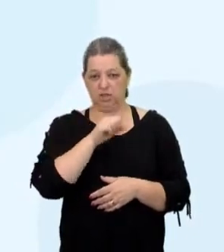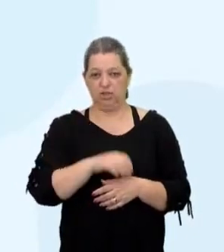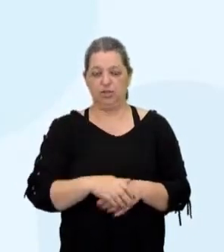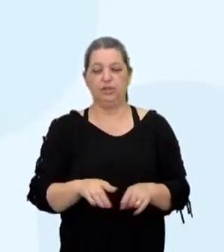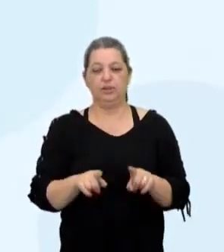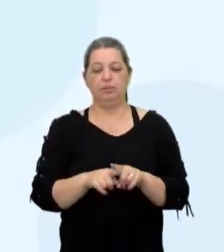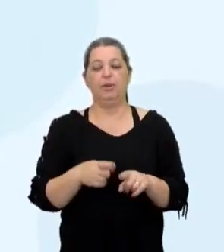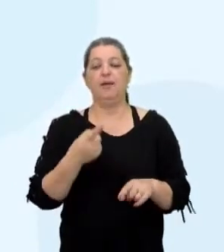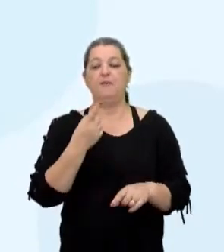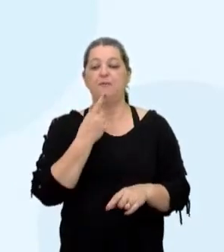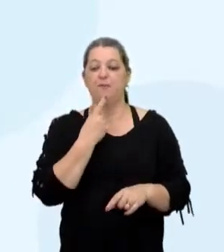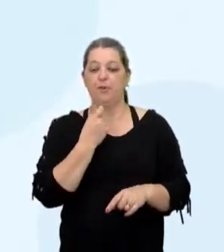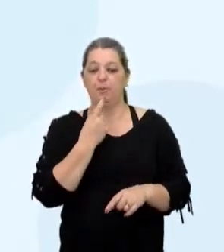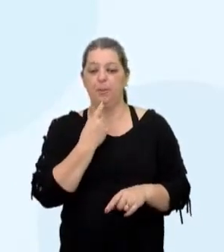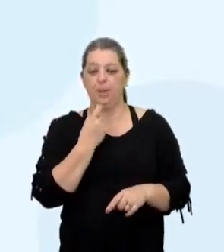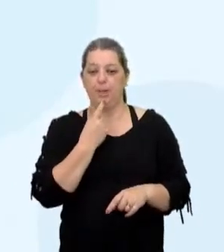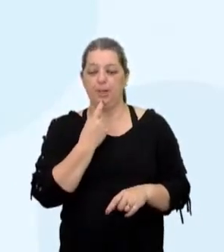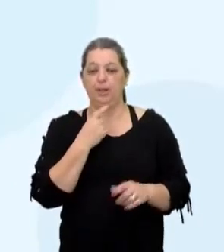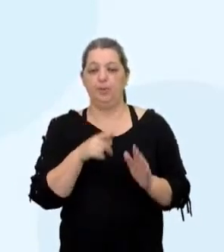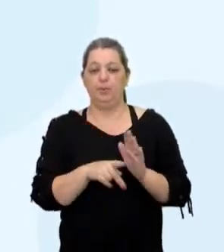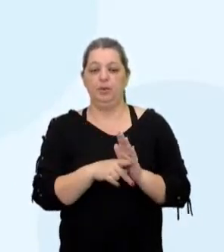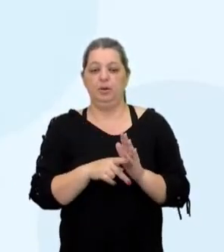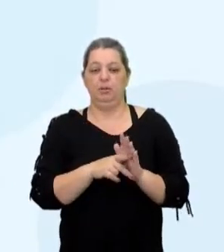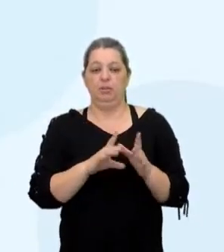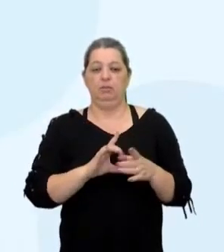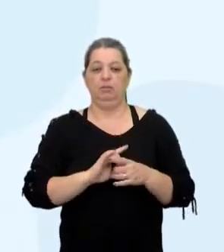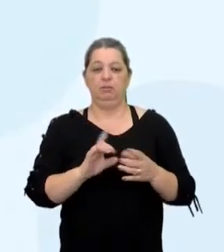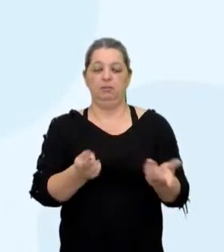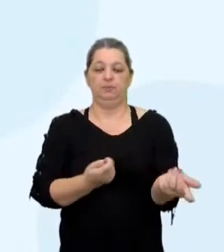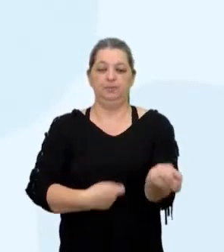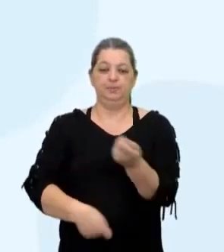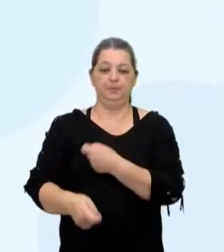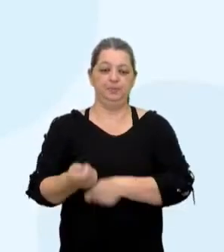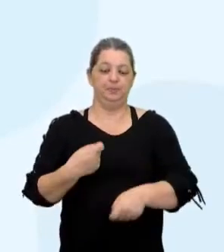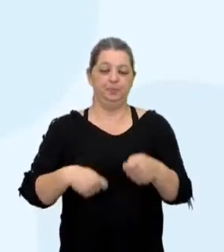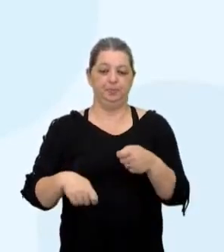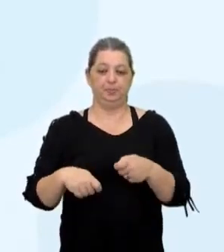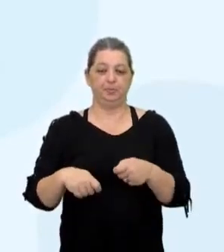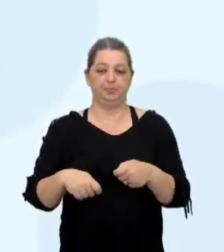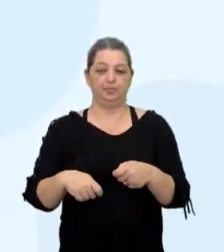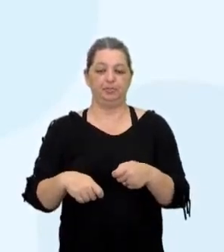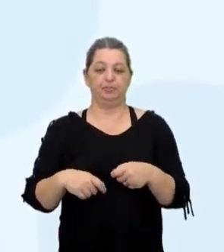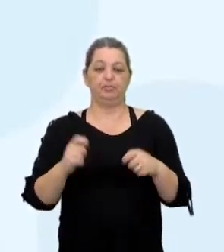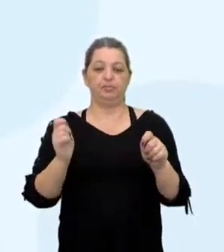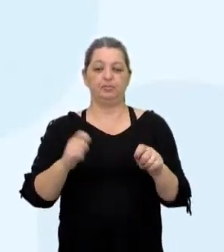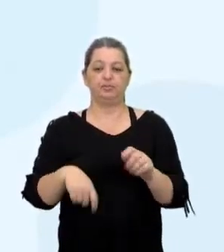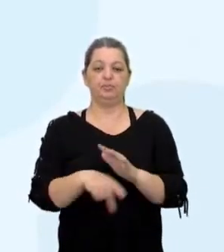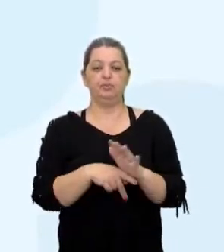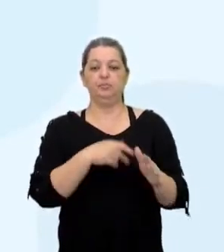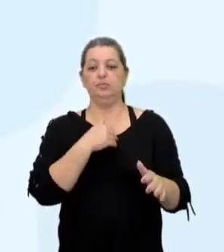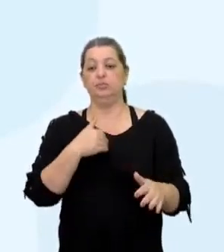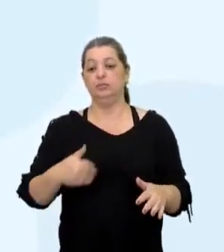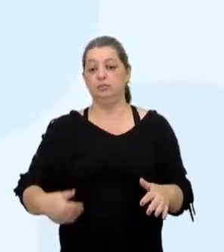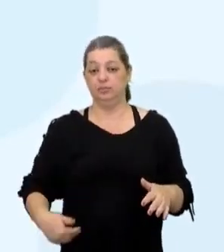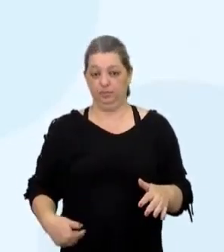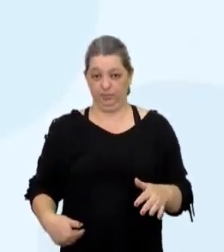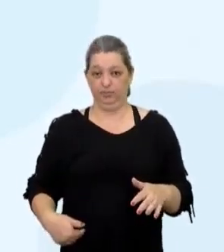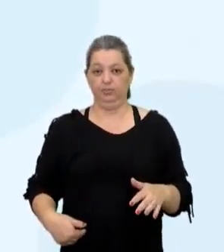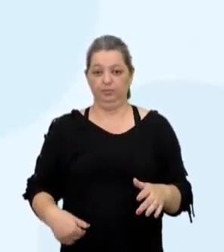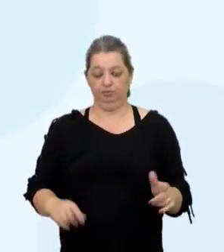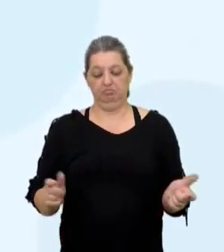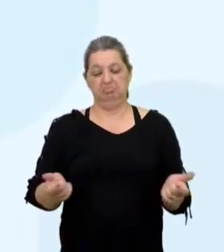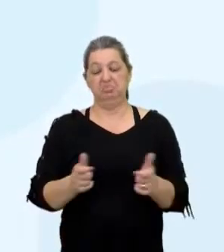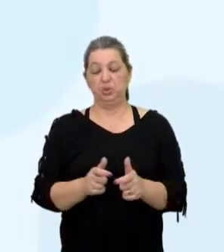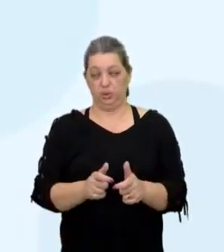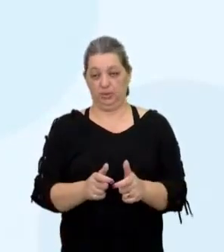aí, né? O mercado livre aí na sua maioria, com a competência do governo na sua minoria,